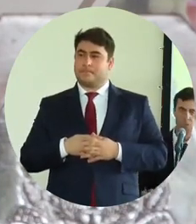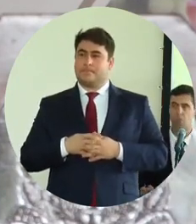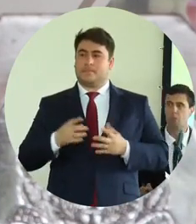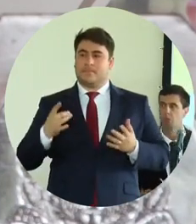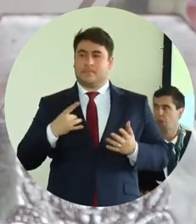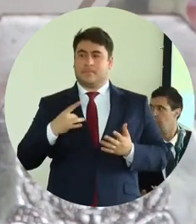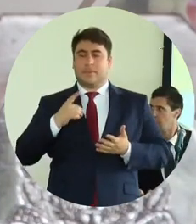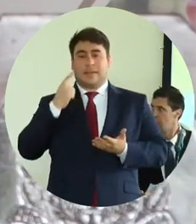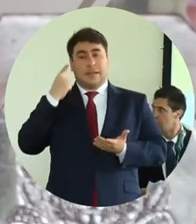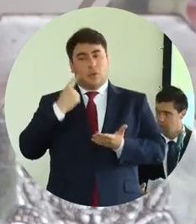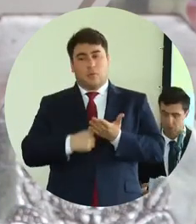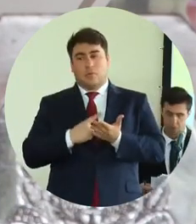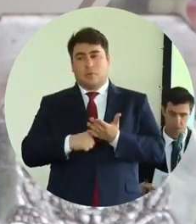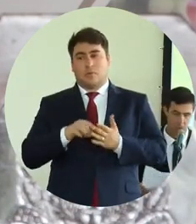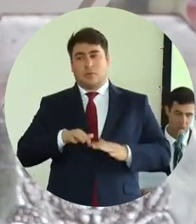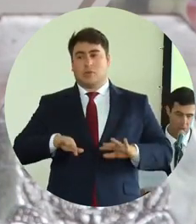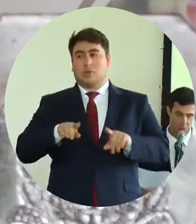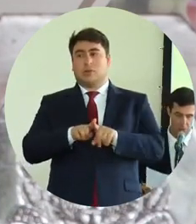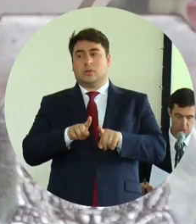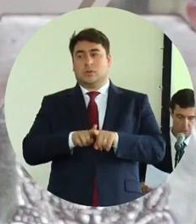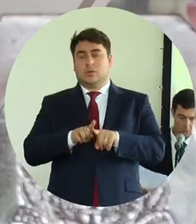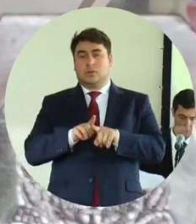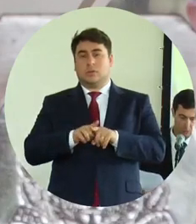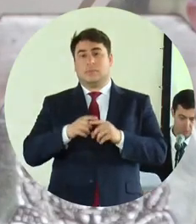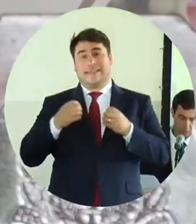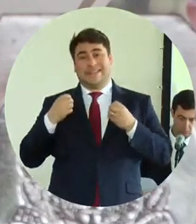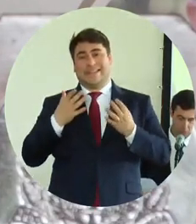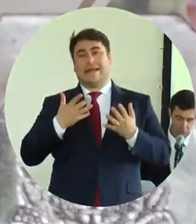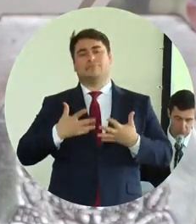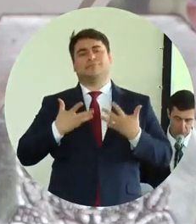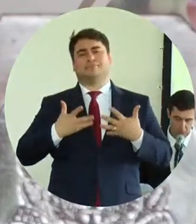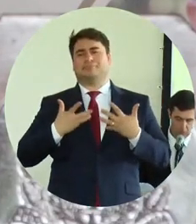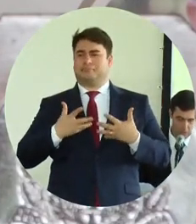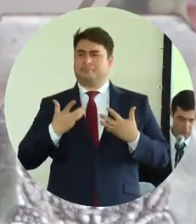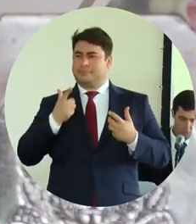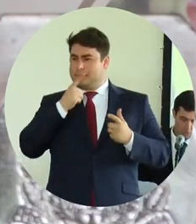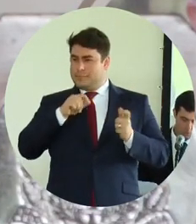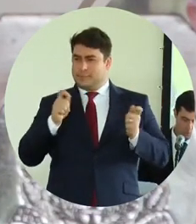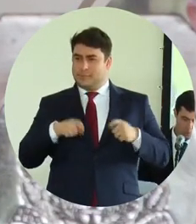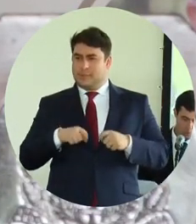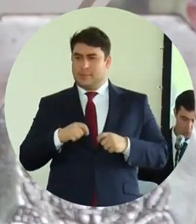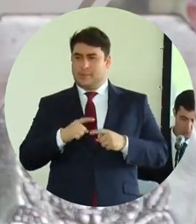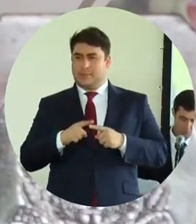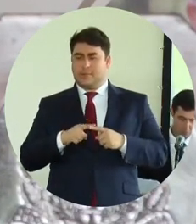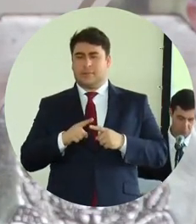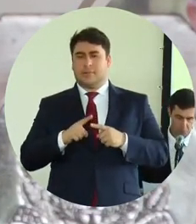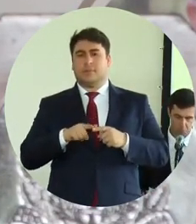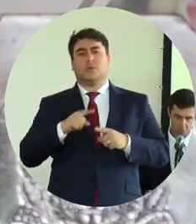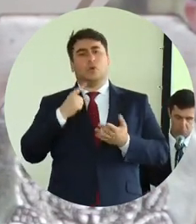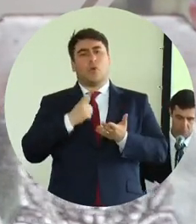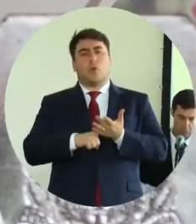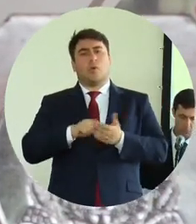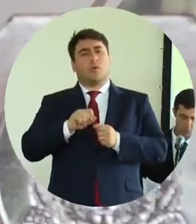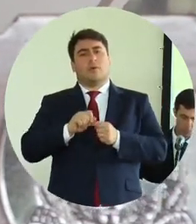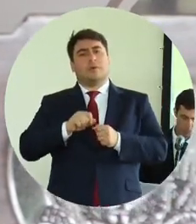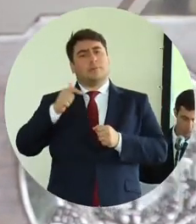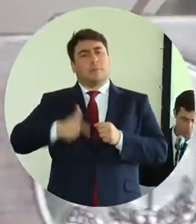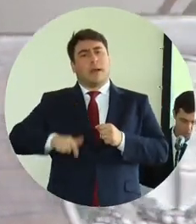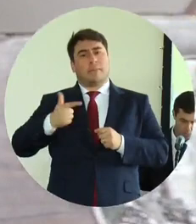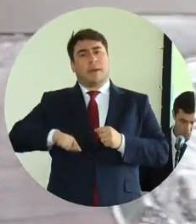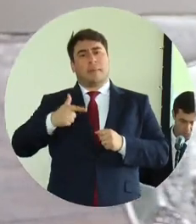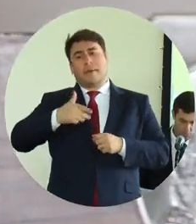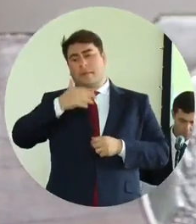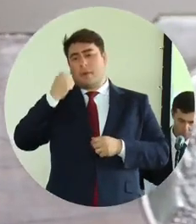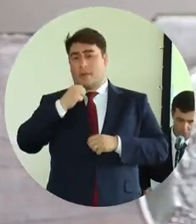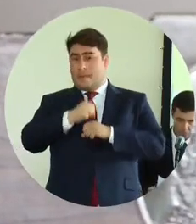dá compromisso, ao mesmo tempo que nos dá uma grande alegria. Compromisso de fazer cada vez melhor. Para